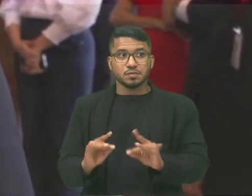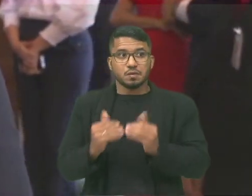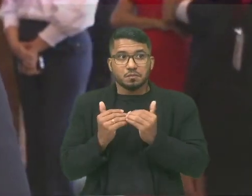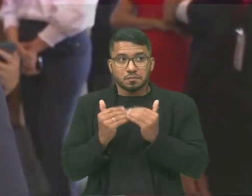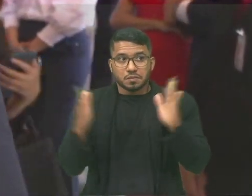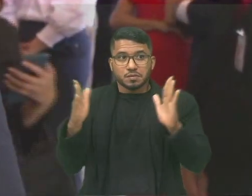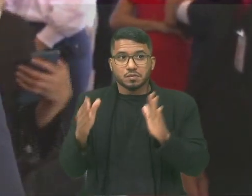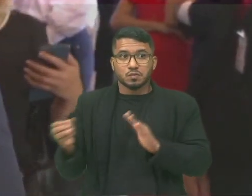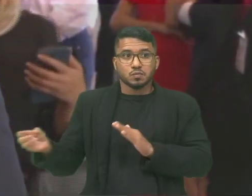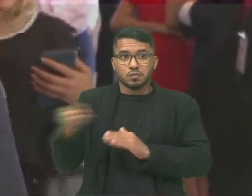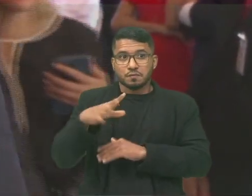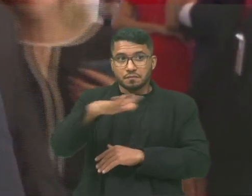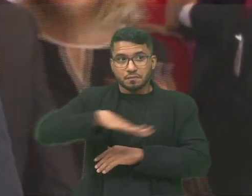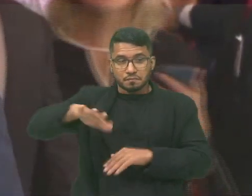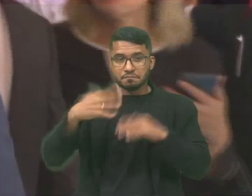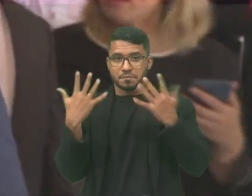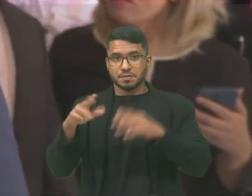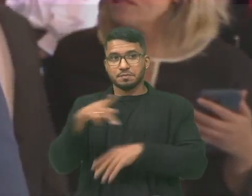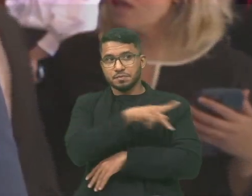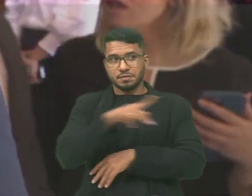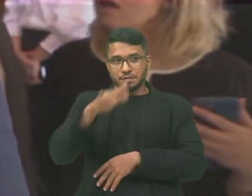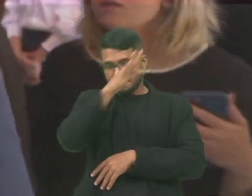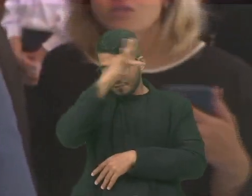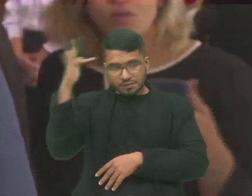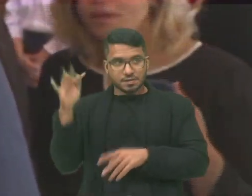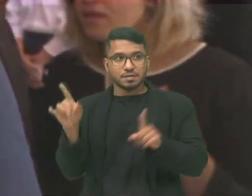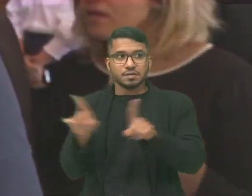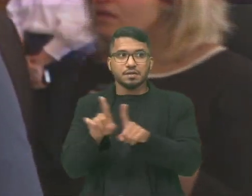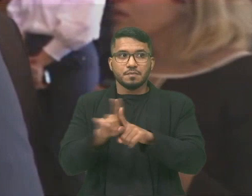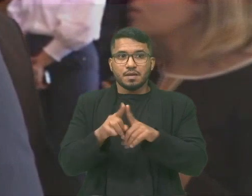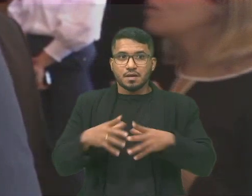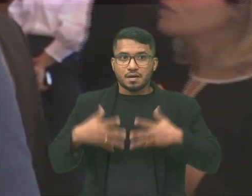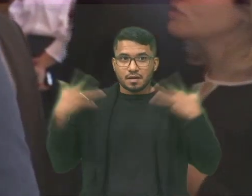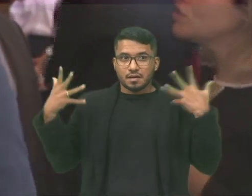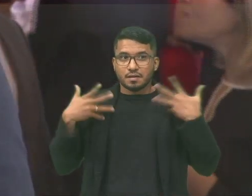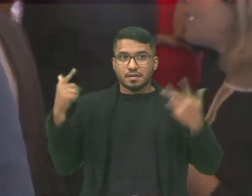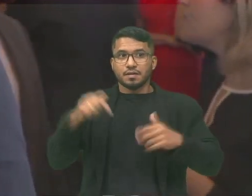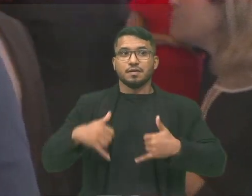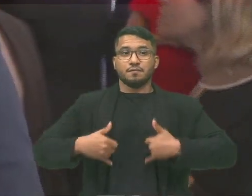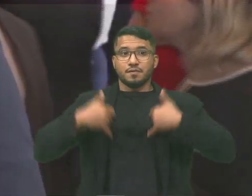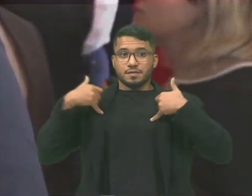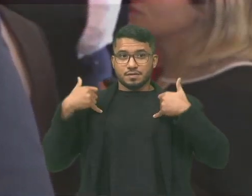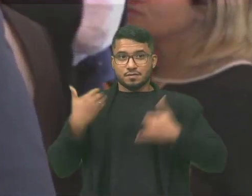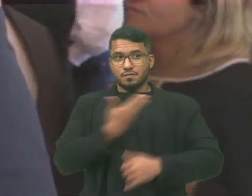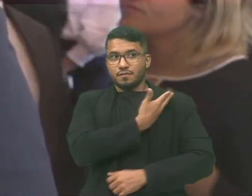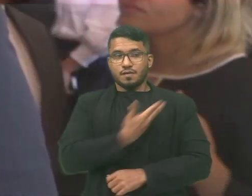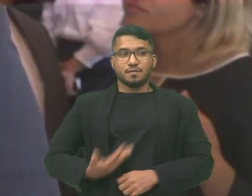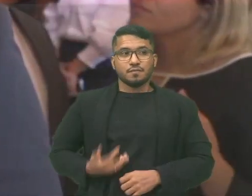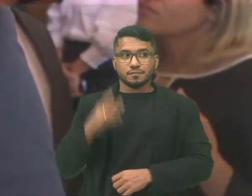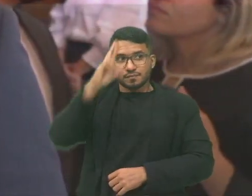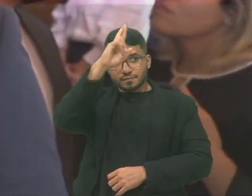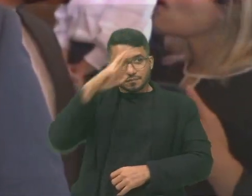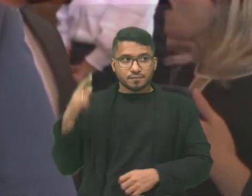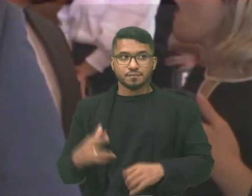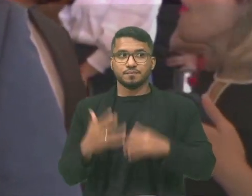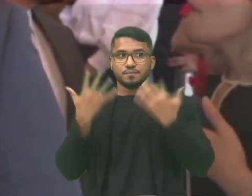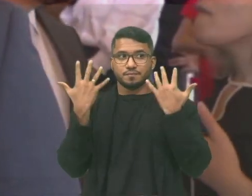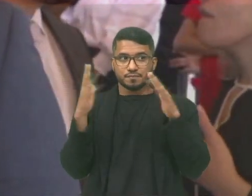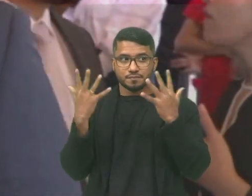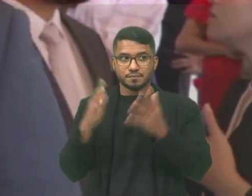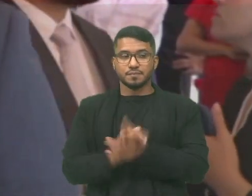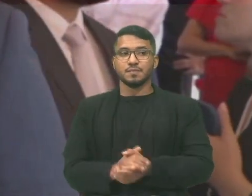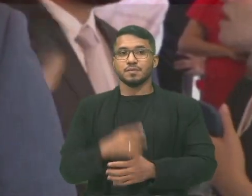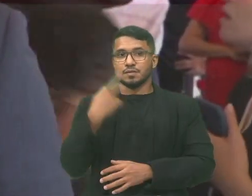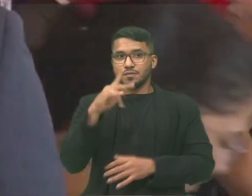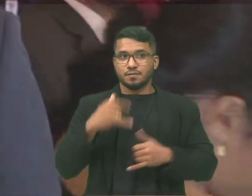inauguração desse novo espaço. Parabenizar o presidente Franzé e também, uma alegria grande também, o aniversário do nosso governador Rafael Fonteles. Parabenizar pelo